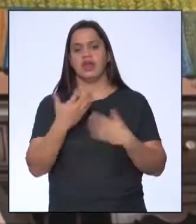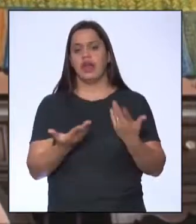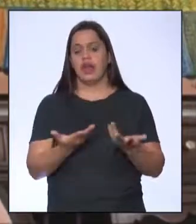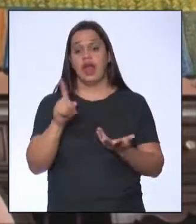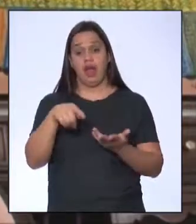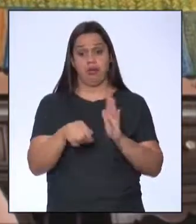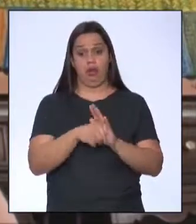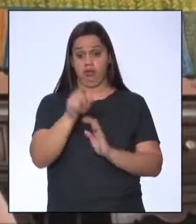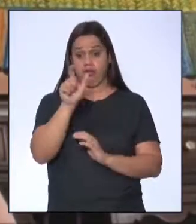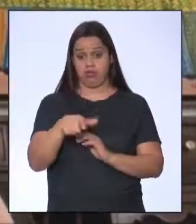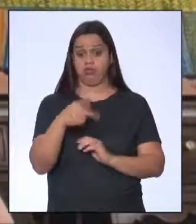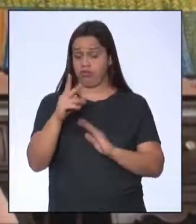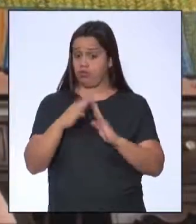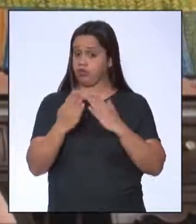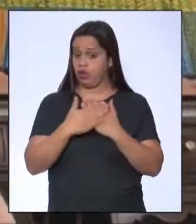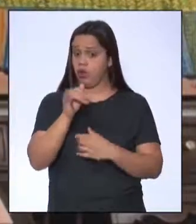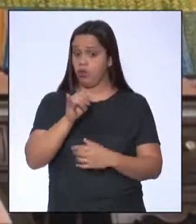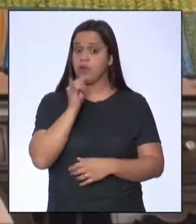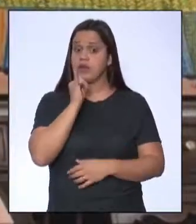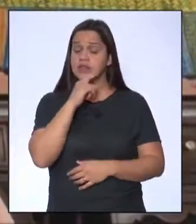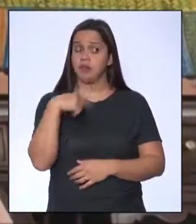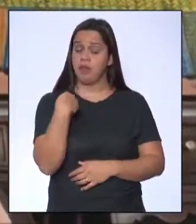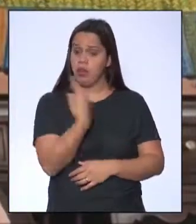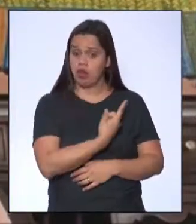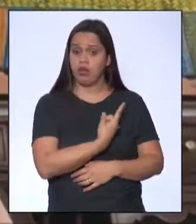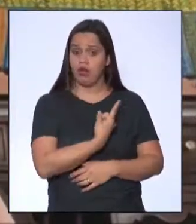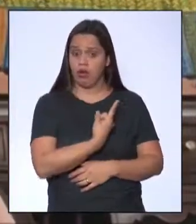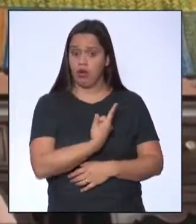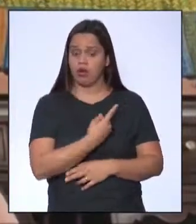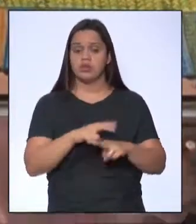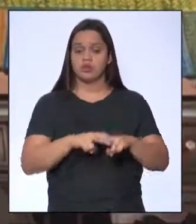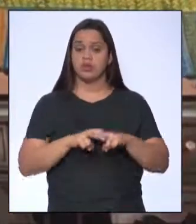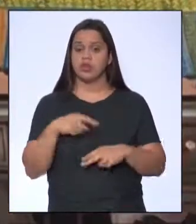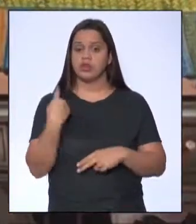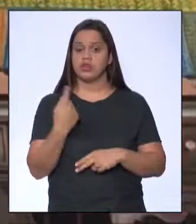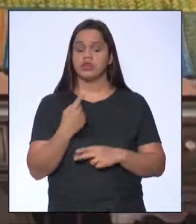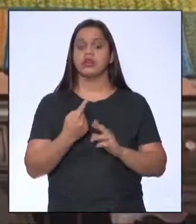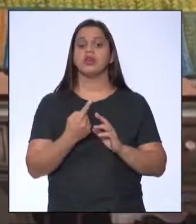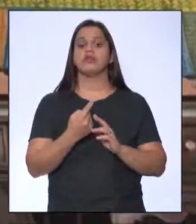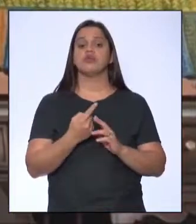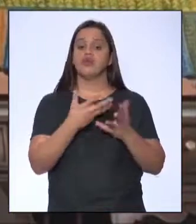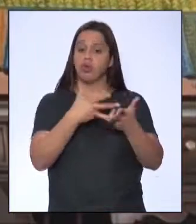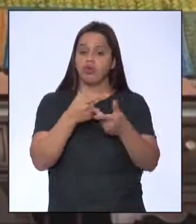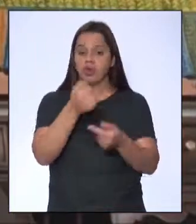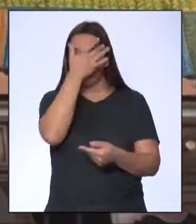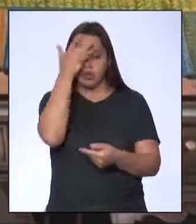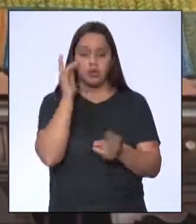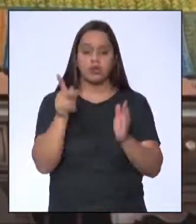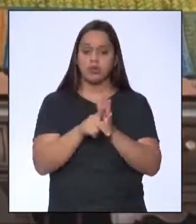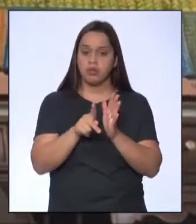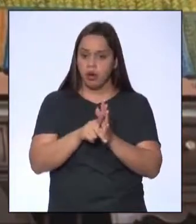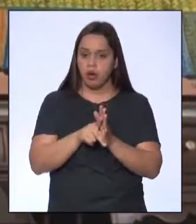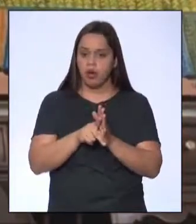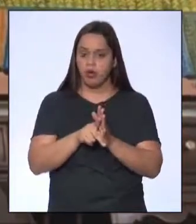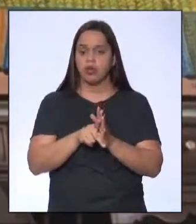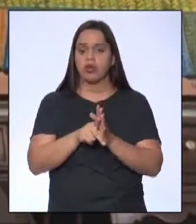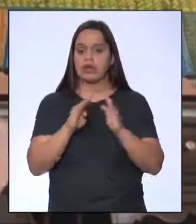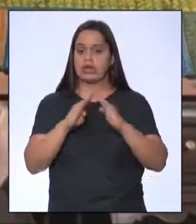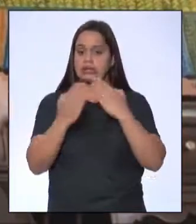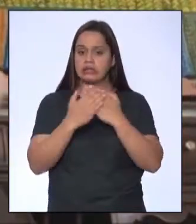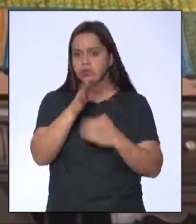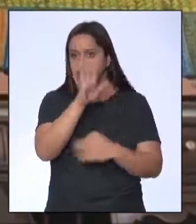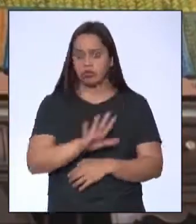um exemplo, e é para isso que a gente está trazendo pessoas da rede aqui, para mostrar que é possível, você mostrou que fez